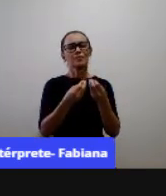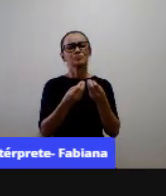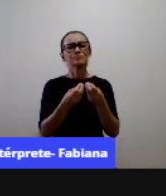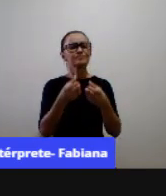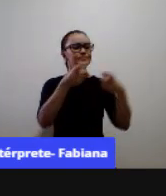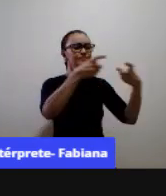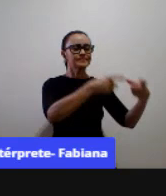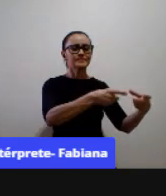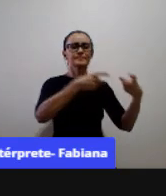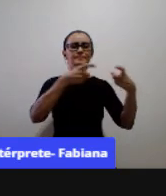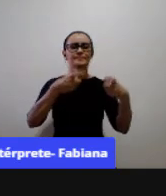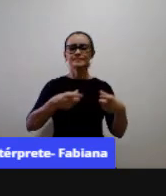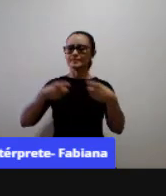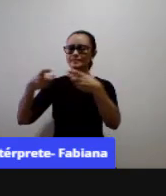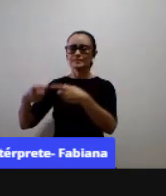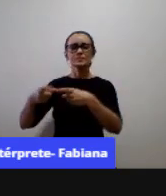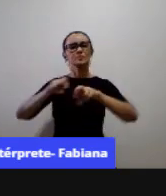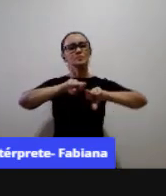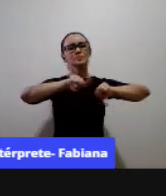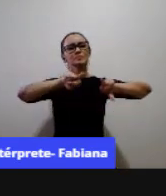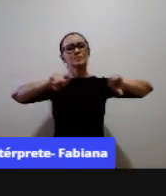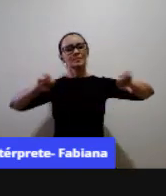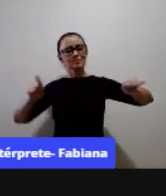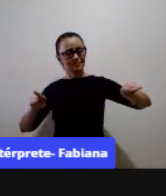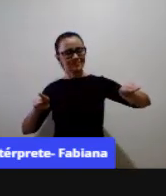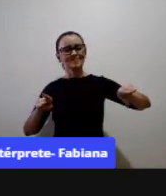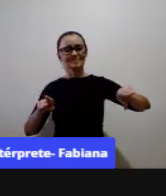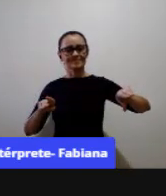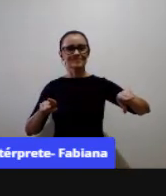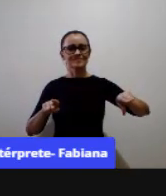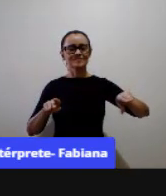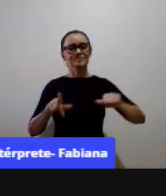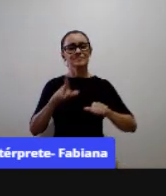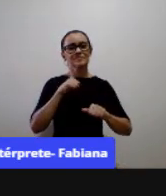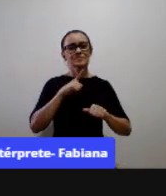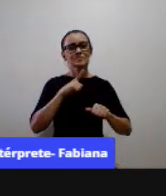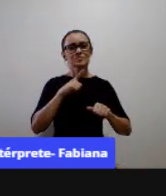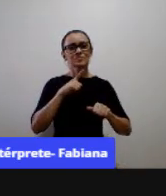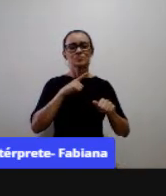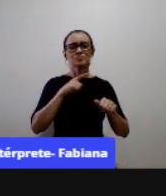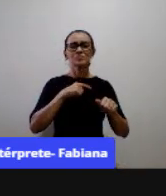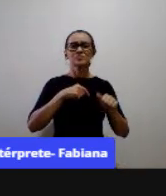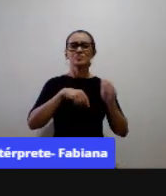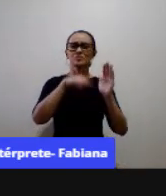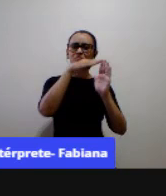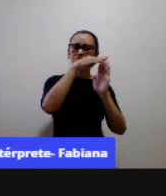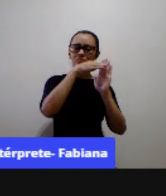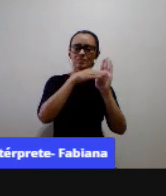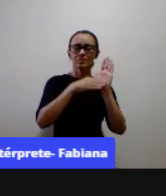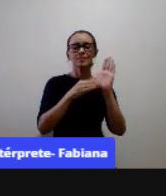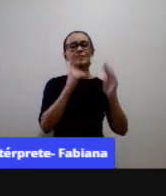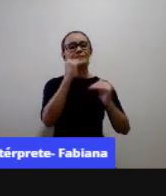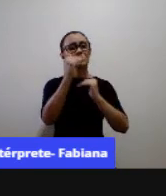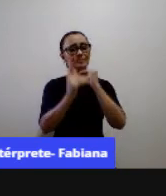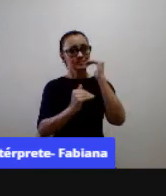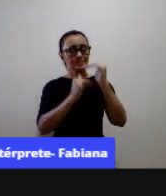contextos? Nós temos a questão dos relatos de desenvolvimento dessa criança